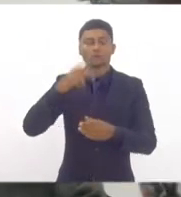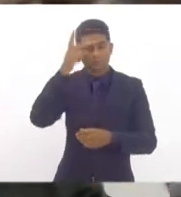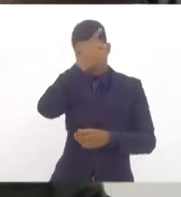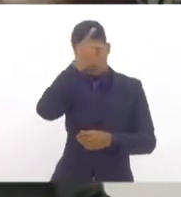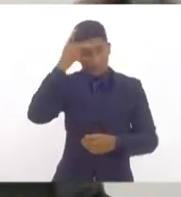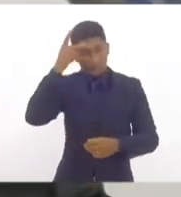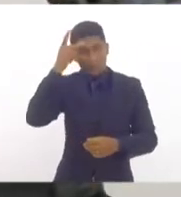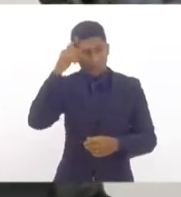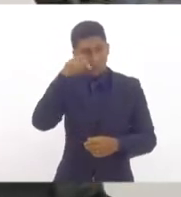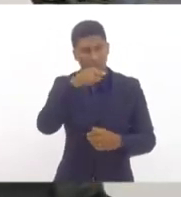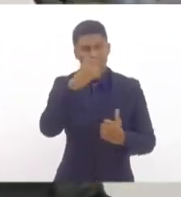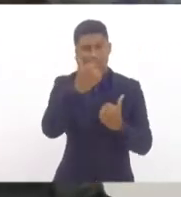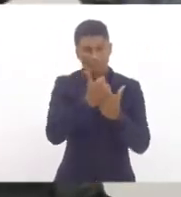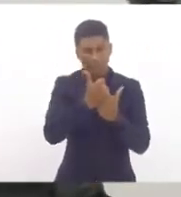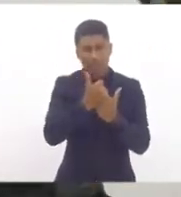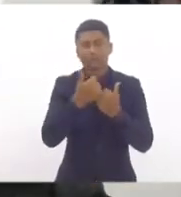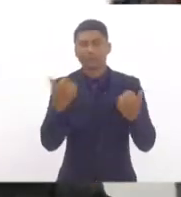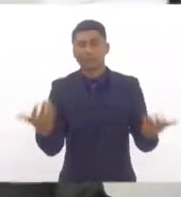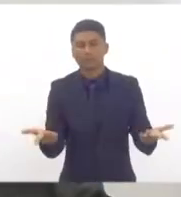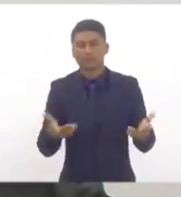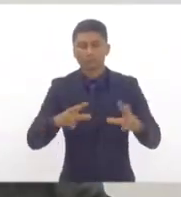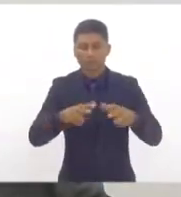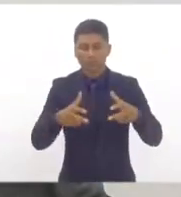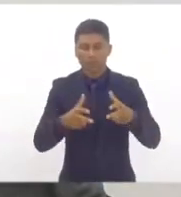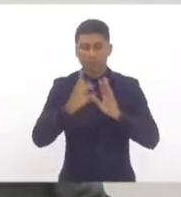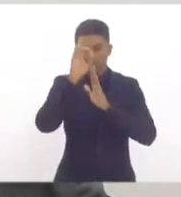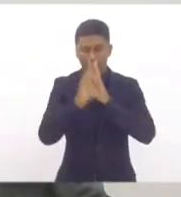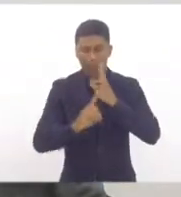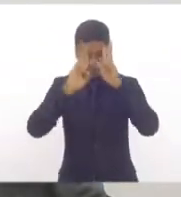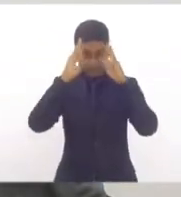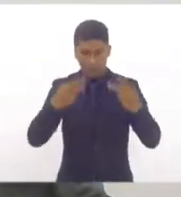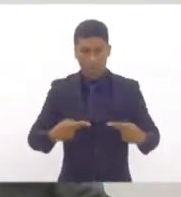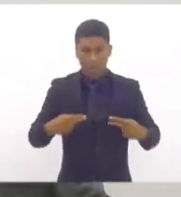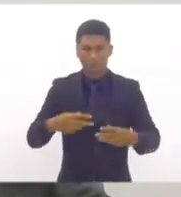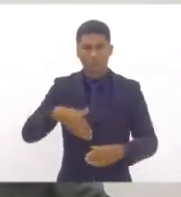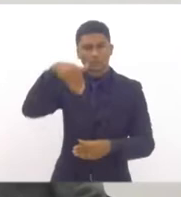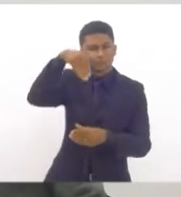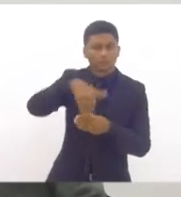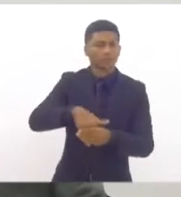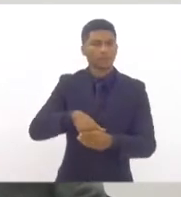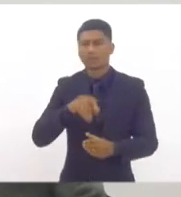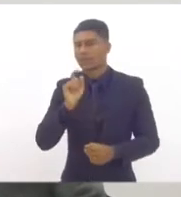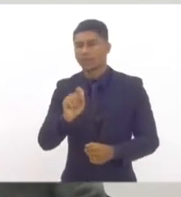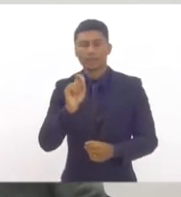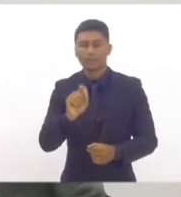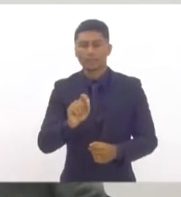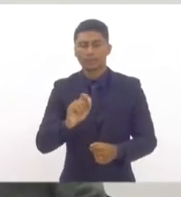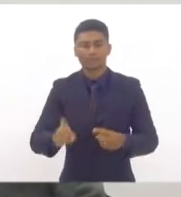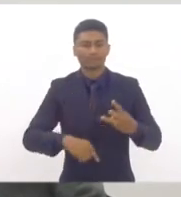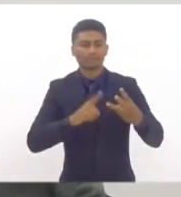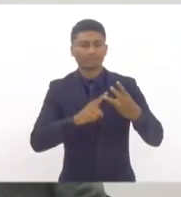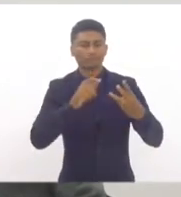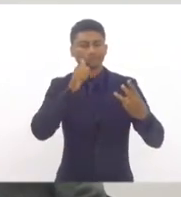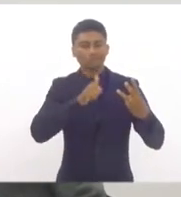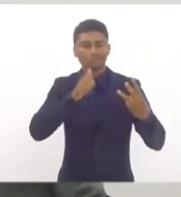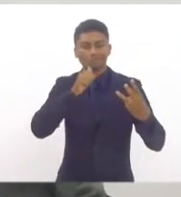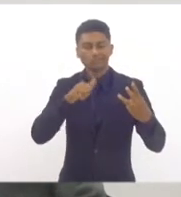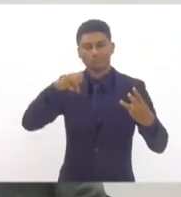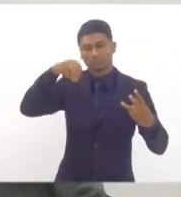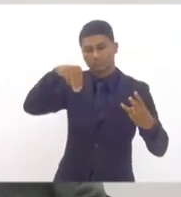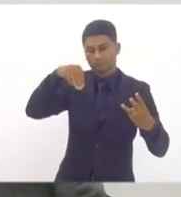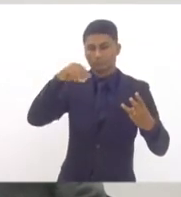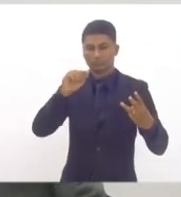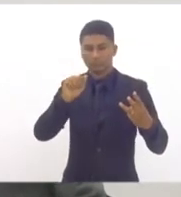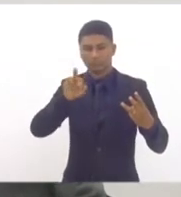vagas, a Comissão de Direitos Humanos declara o voto na candidata Mariana Conceição